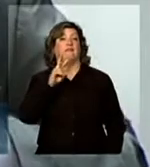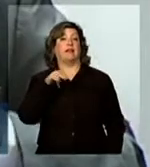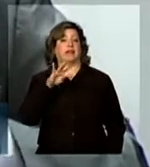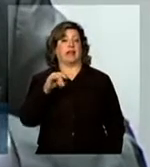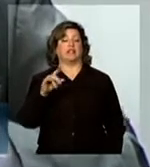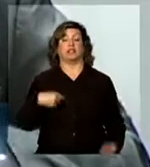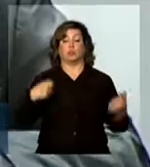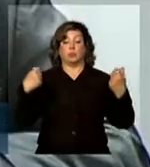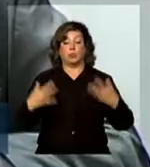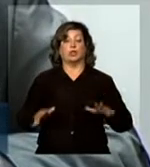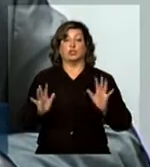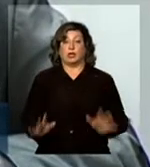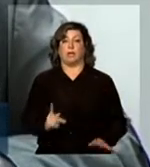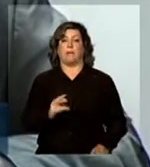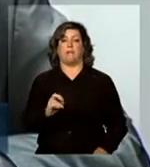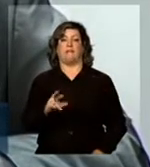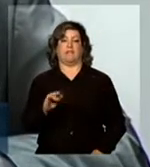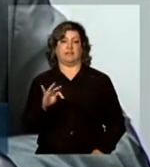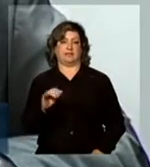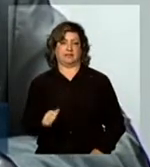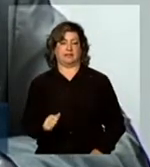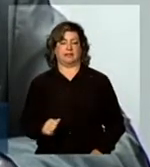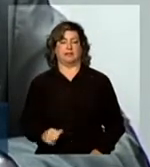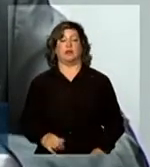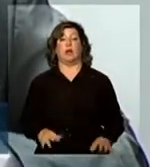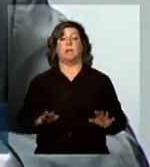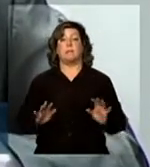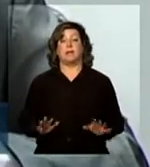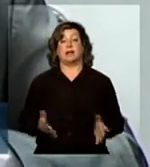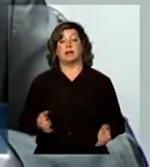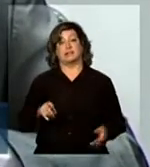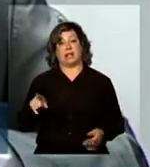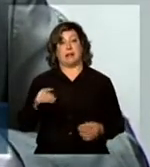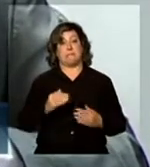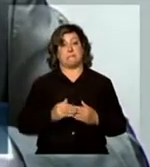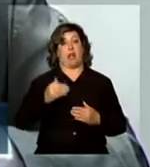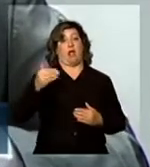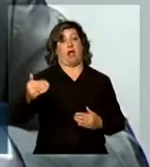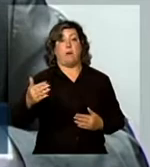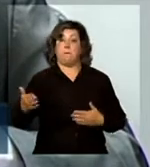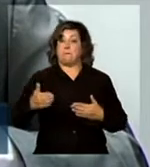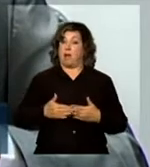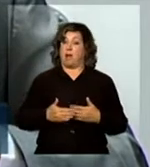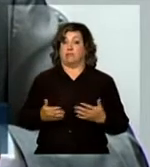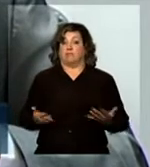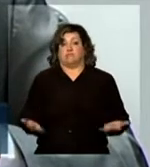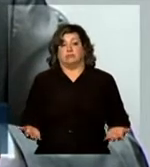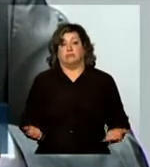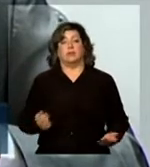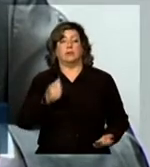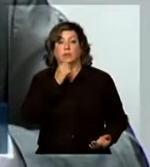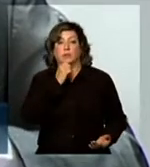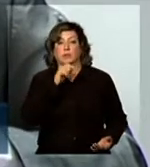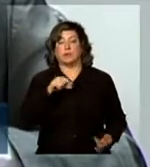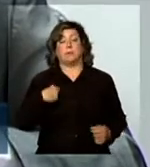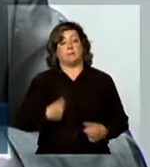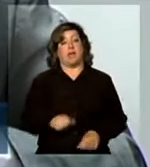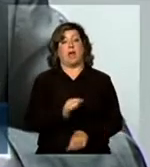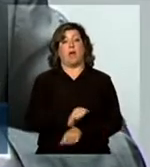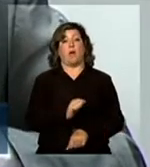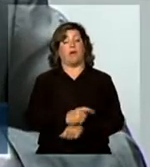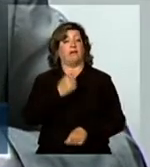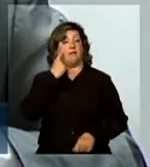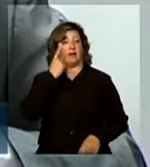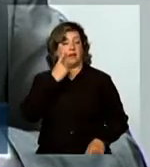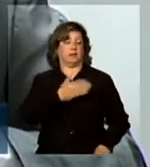está prevista, né? Agora, se ela for maior ou se ela for menor, não há uma definição, nós temos que aguardar